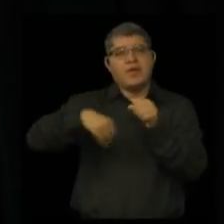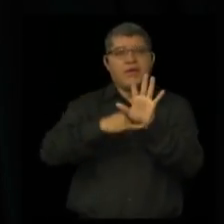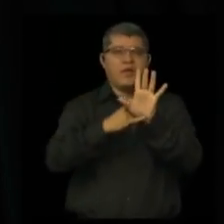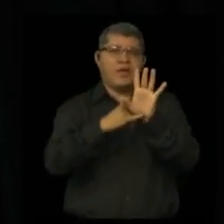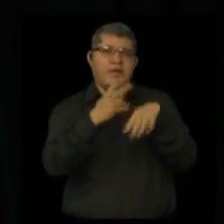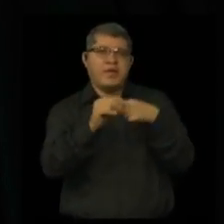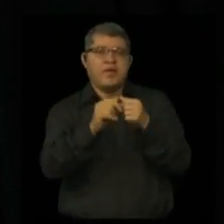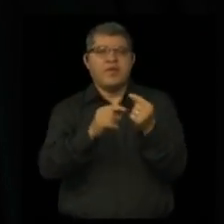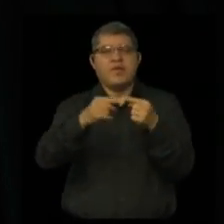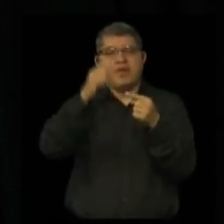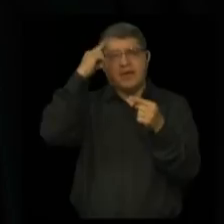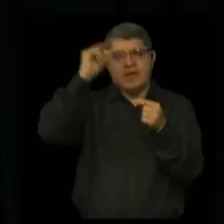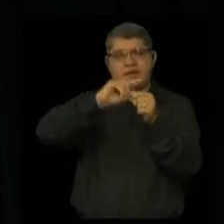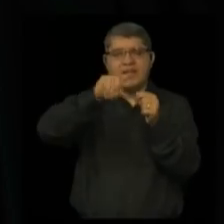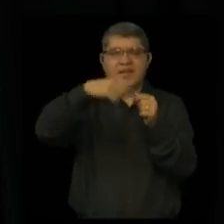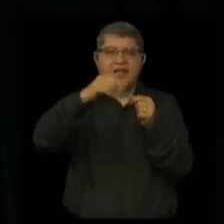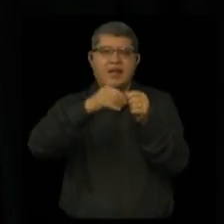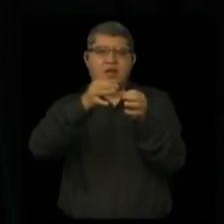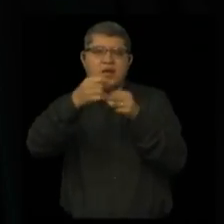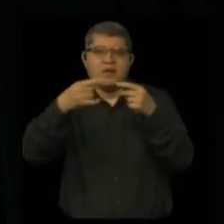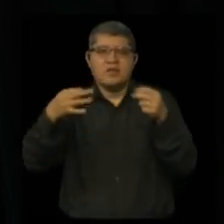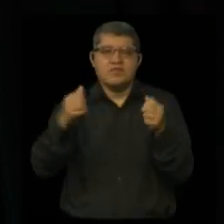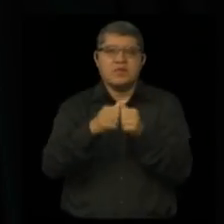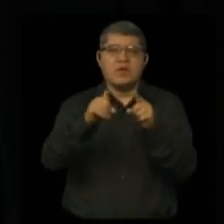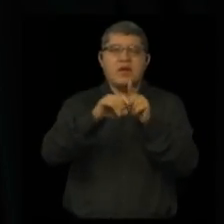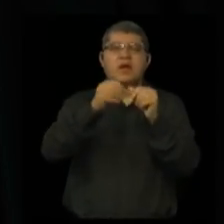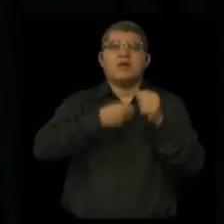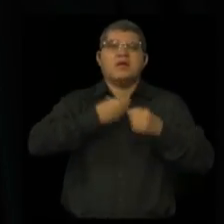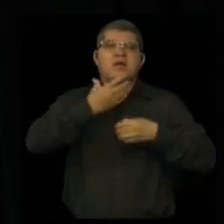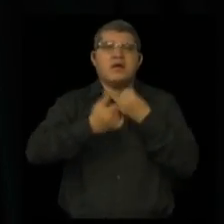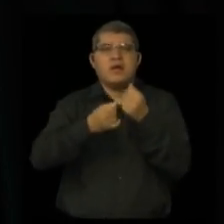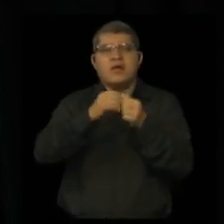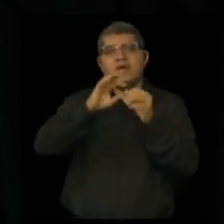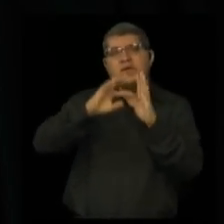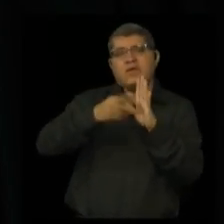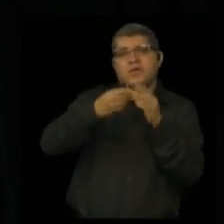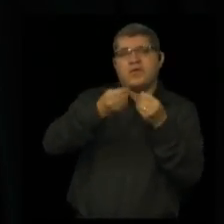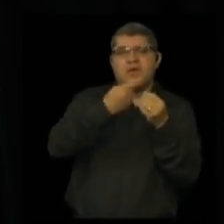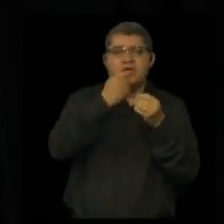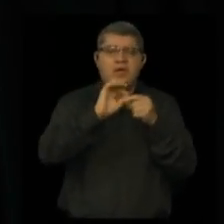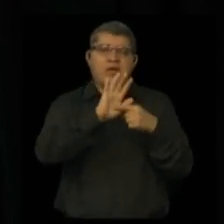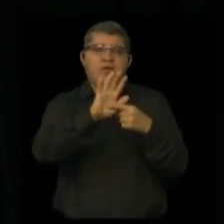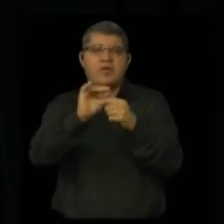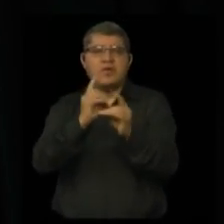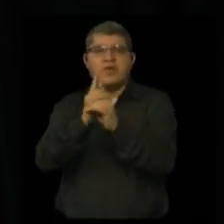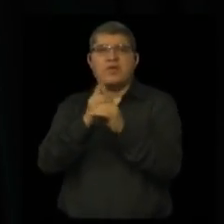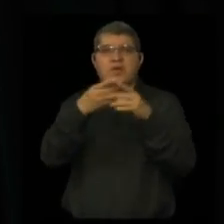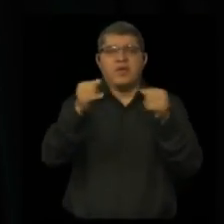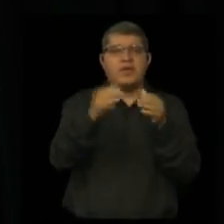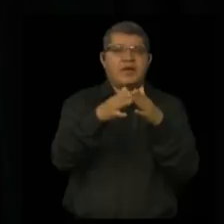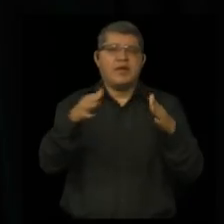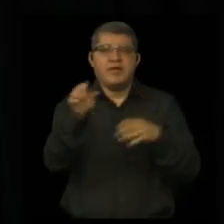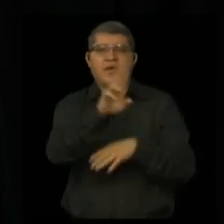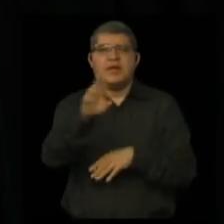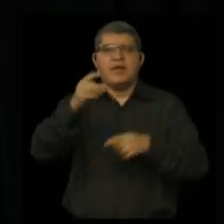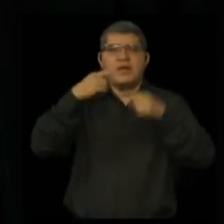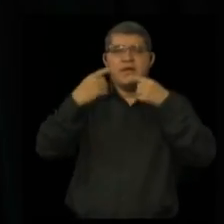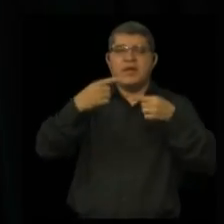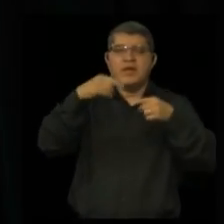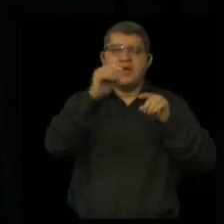Camaçari idealizou, entre outros projetos, o Poetas em Concerto, promovendo encontros com grandes nomes da